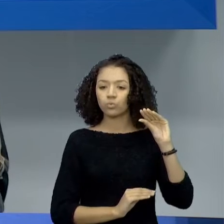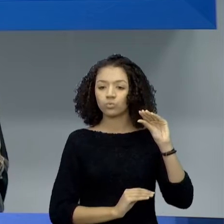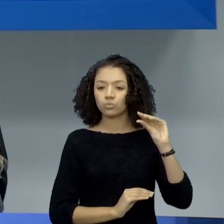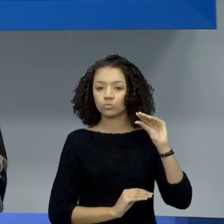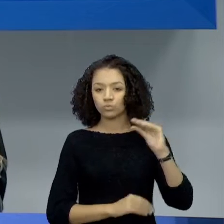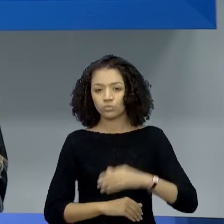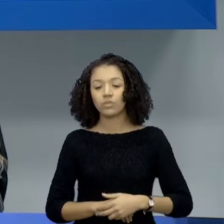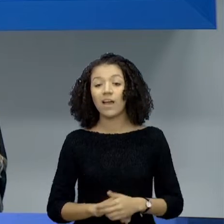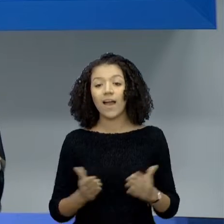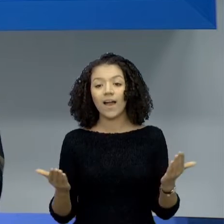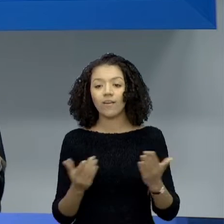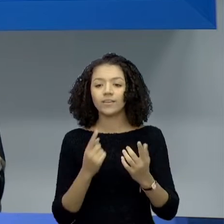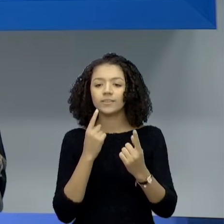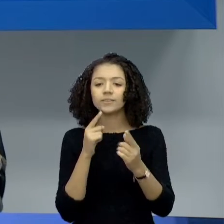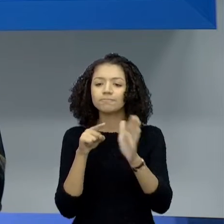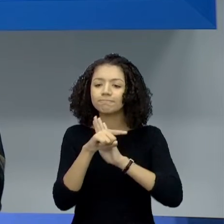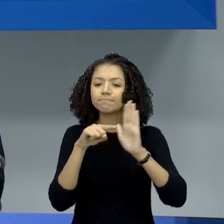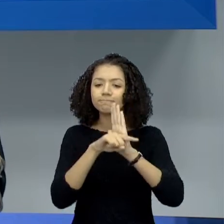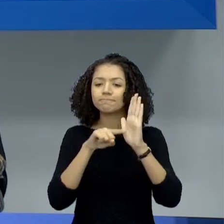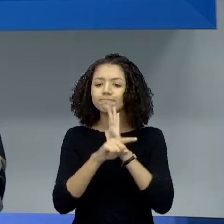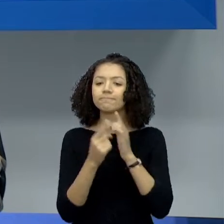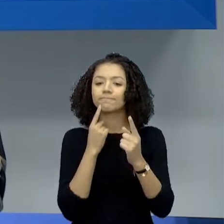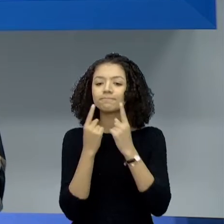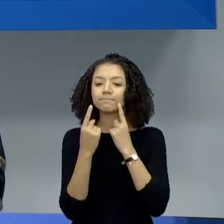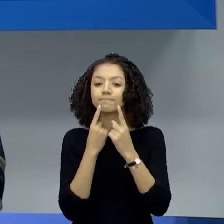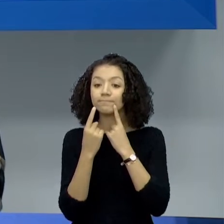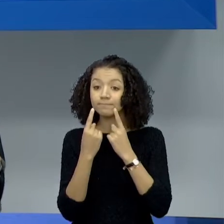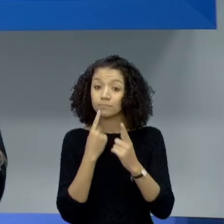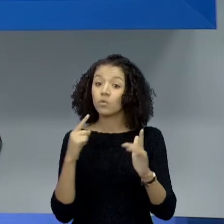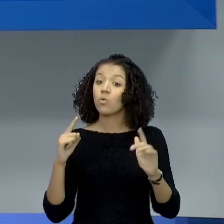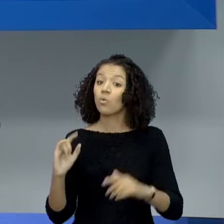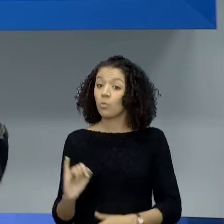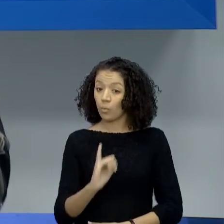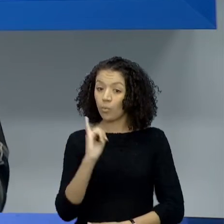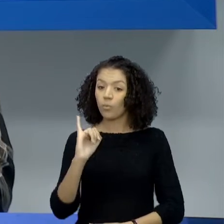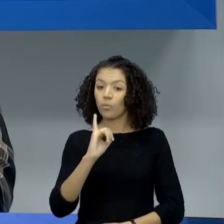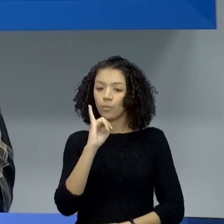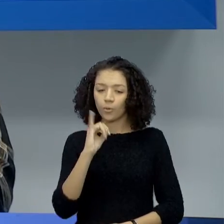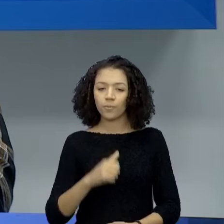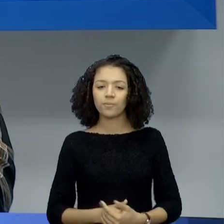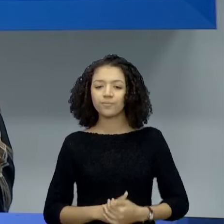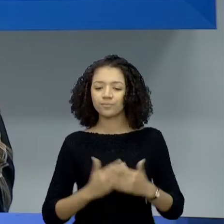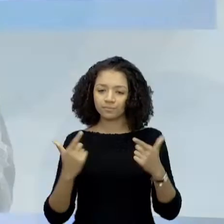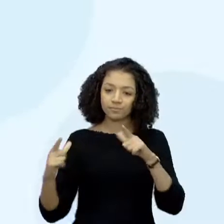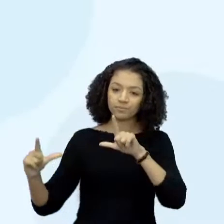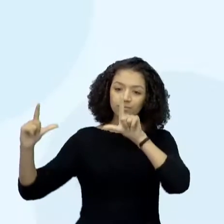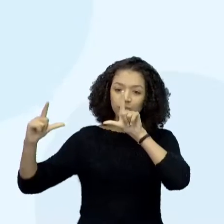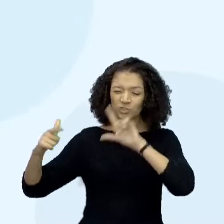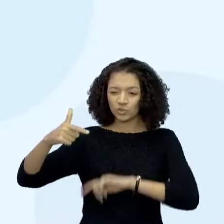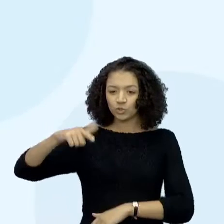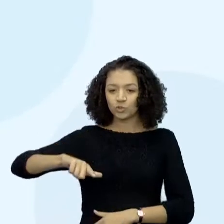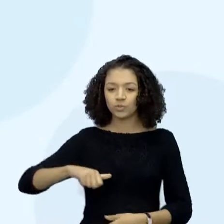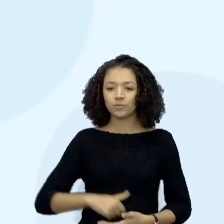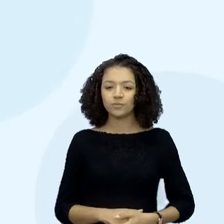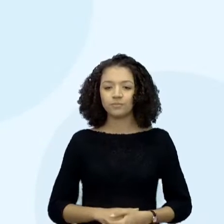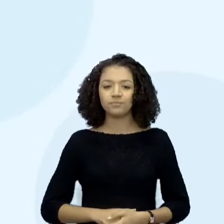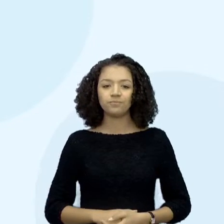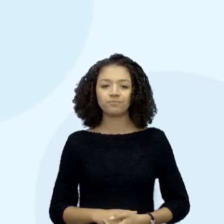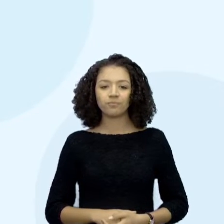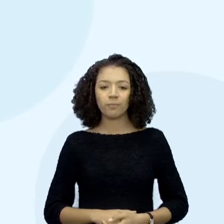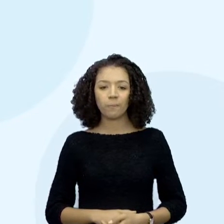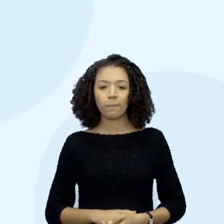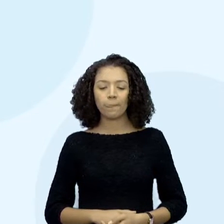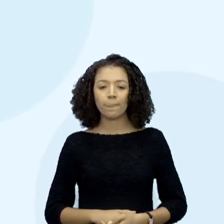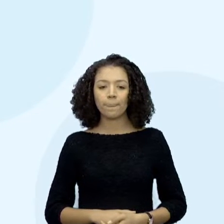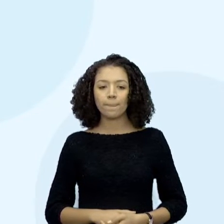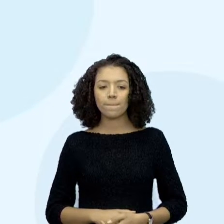debater aí algumas perguntas importantes aí sobre o nosso componente. E vamos lá para a nossa tela mais uma vez para a gente ver as nossas perguntas,